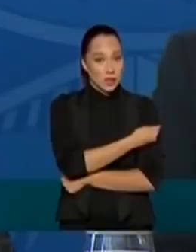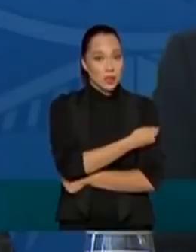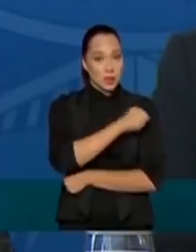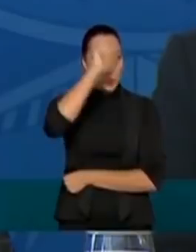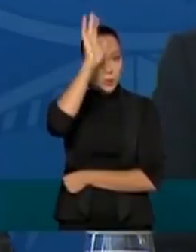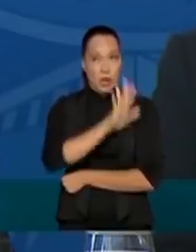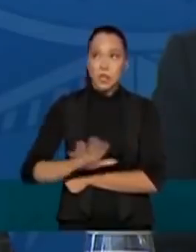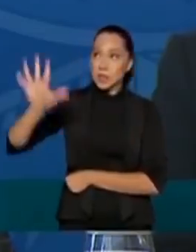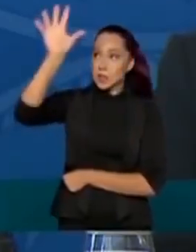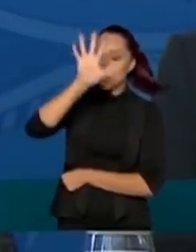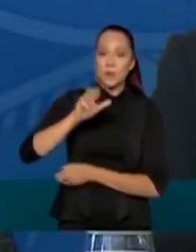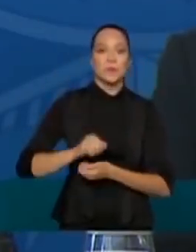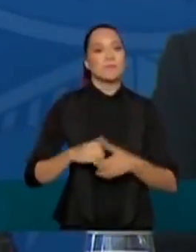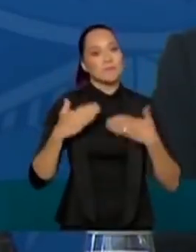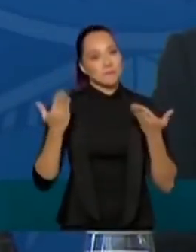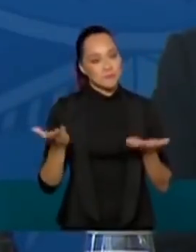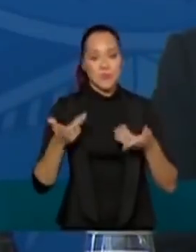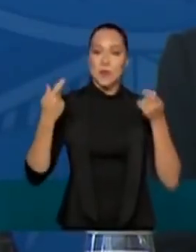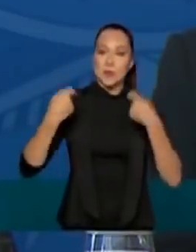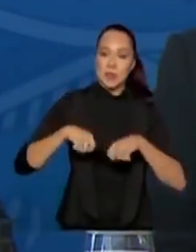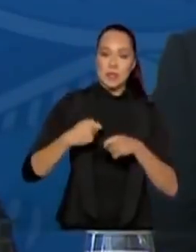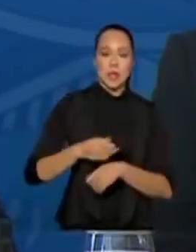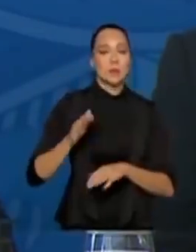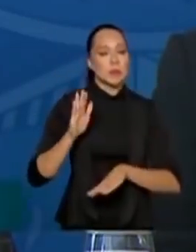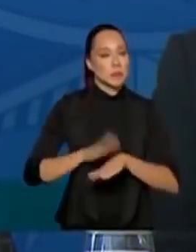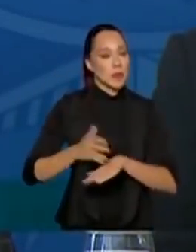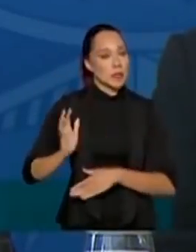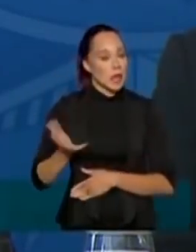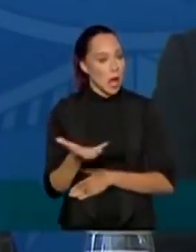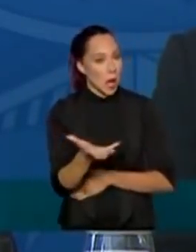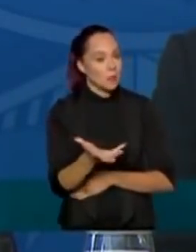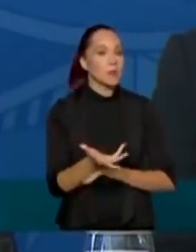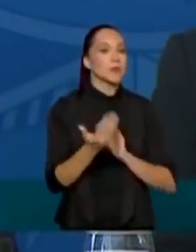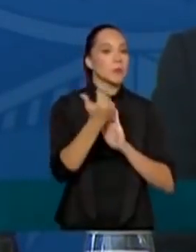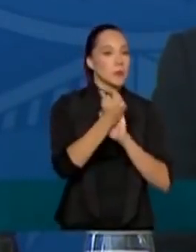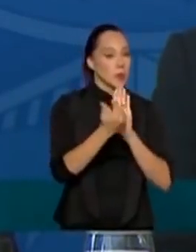em todo o país. Então precisamos acelerar esse programa de vacinação.